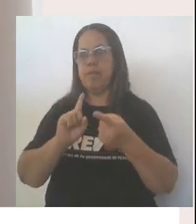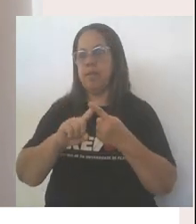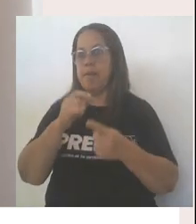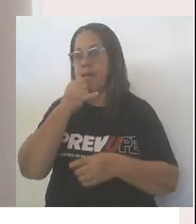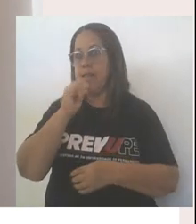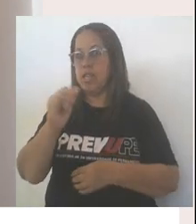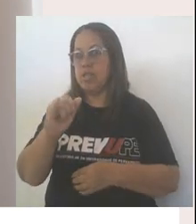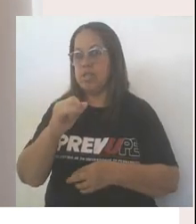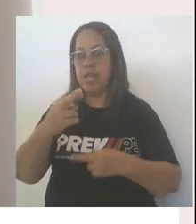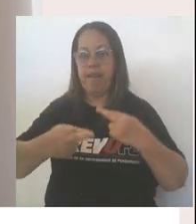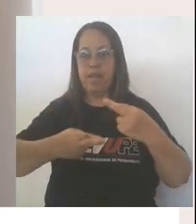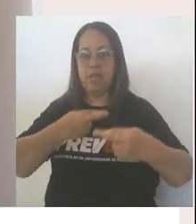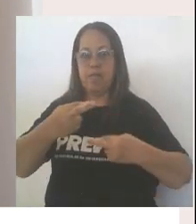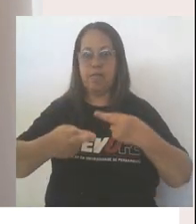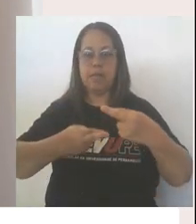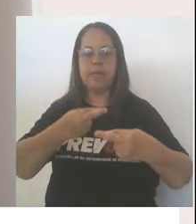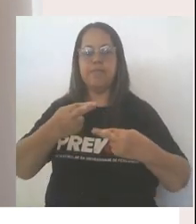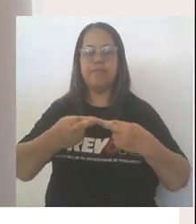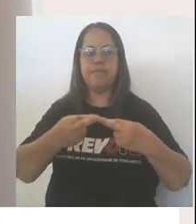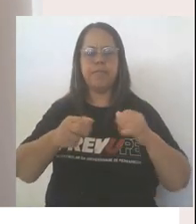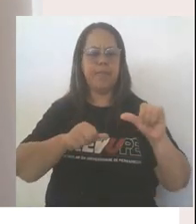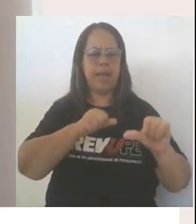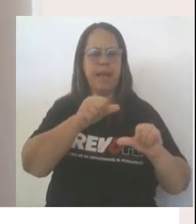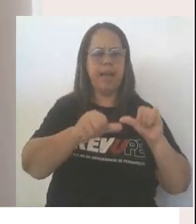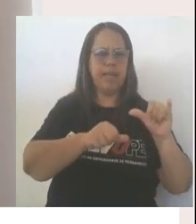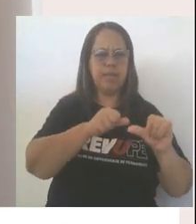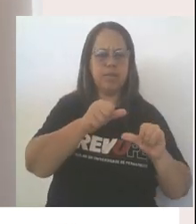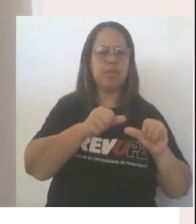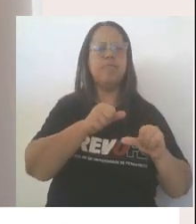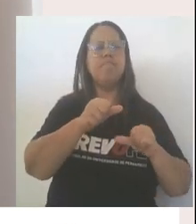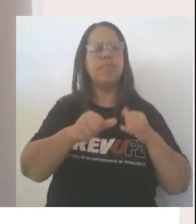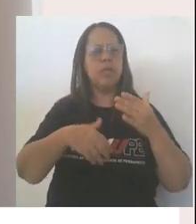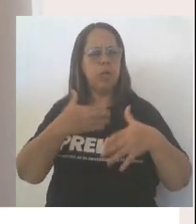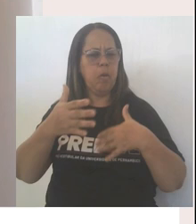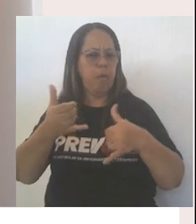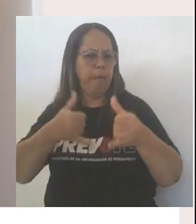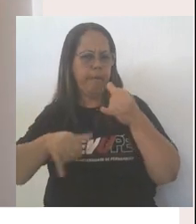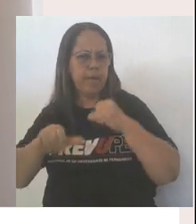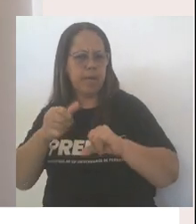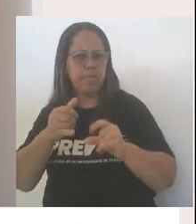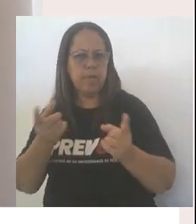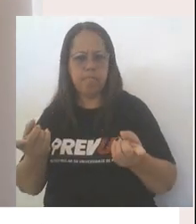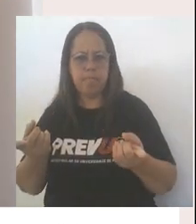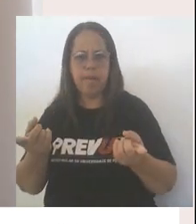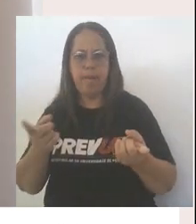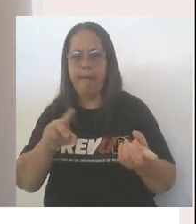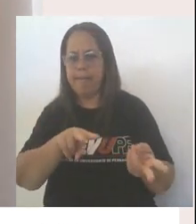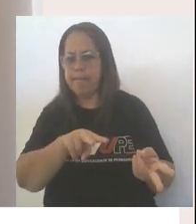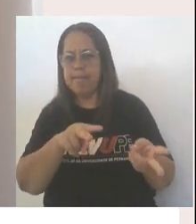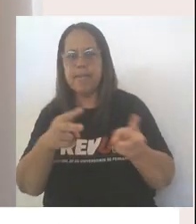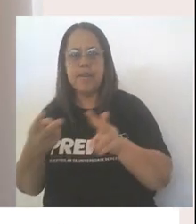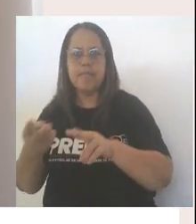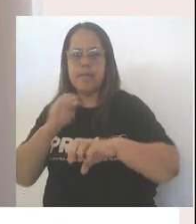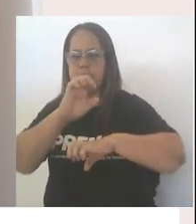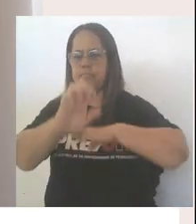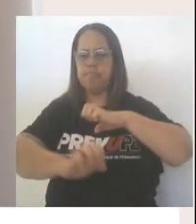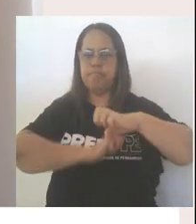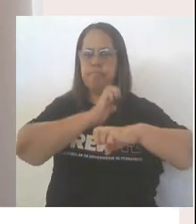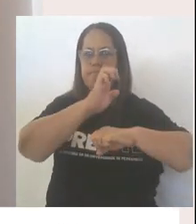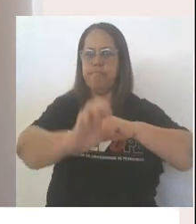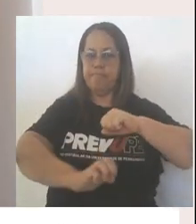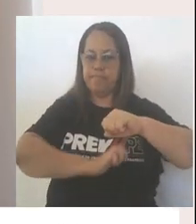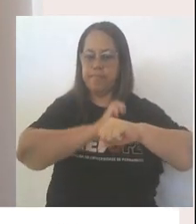renováveis. As reações eletroquímicas são processos químicos que envolvem a transferência de elétrons entre